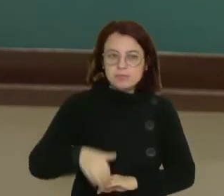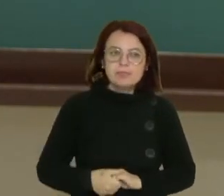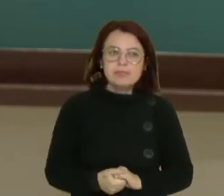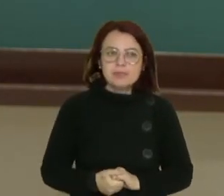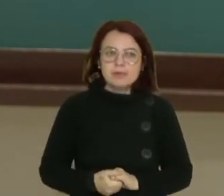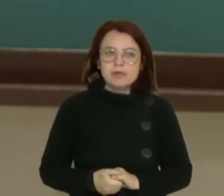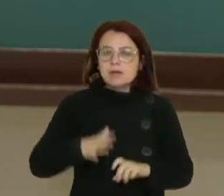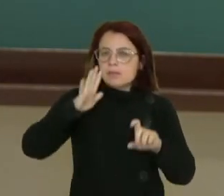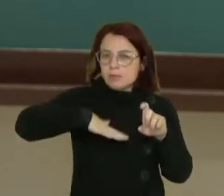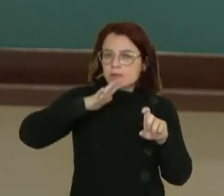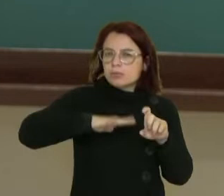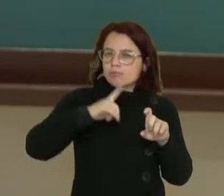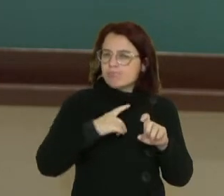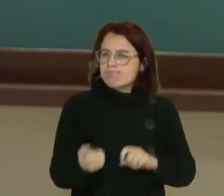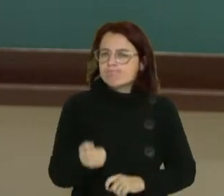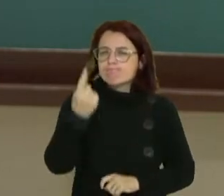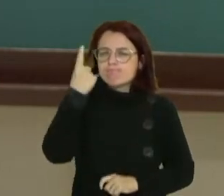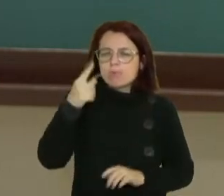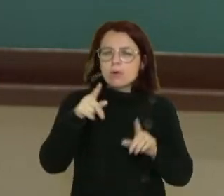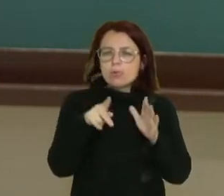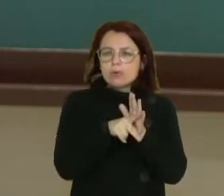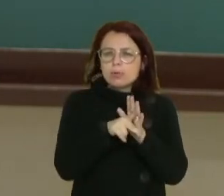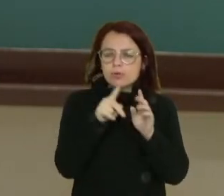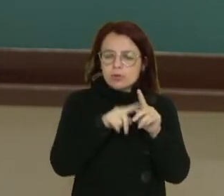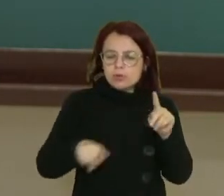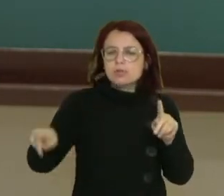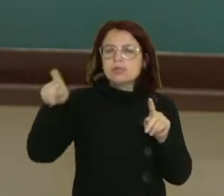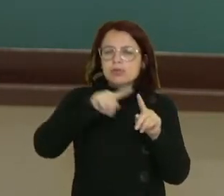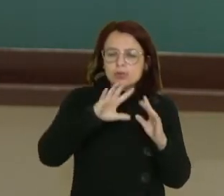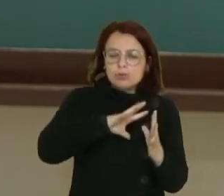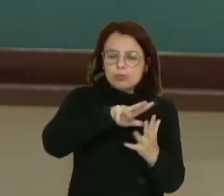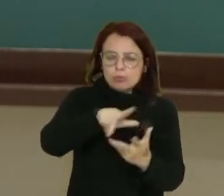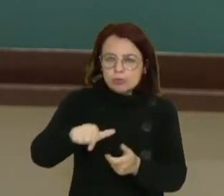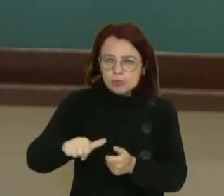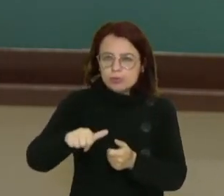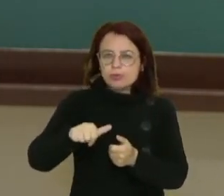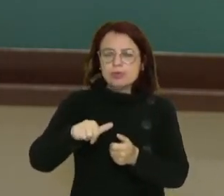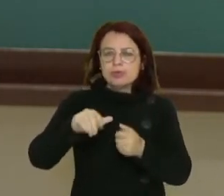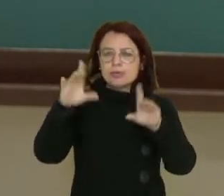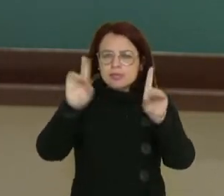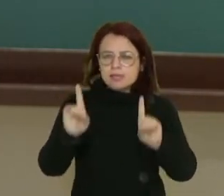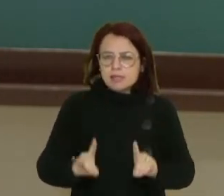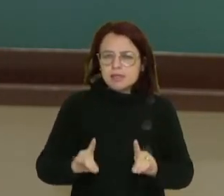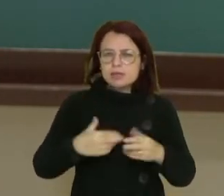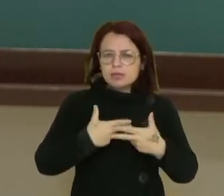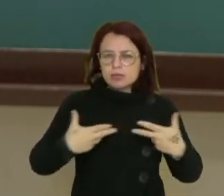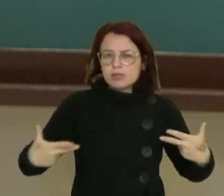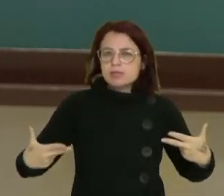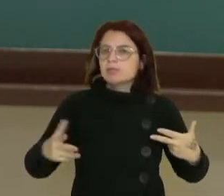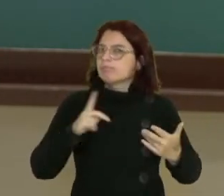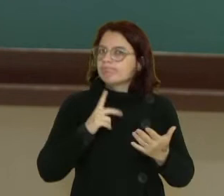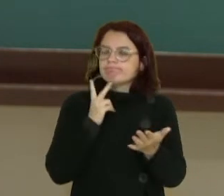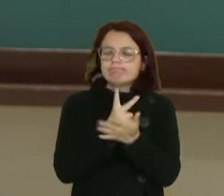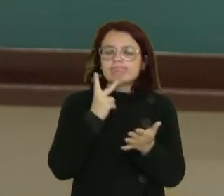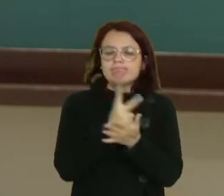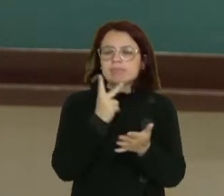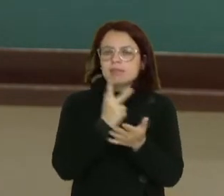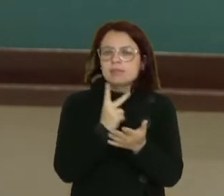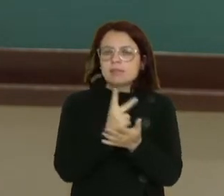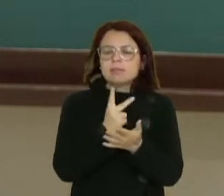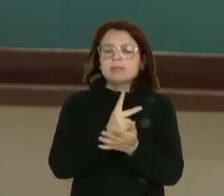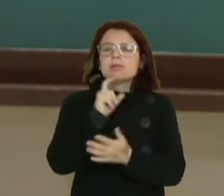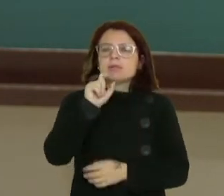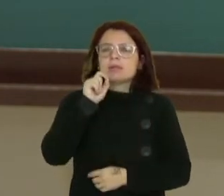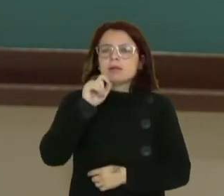narrativas fabulosas sobre a origem do mundo, dos homens, dos deuses, das coisas, sempre baseado em forças